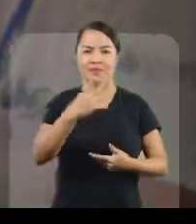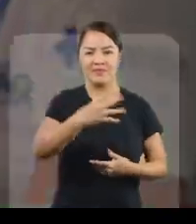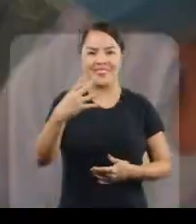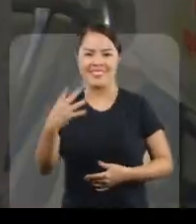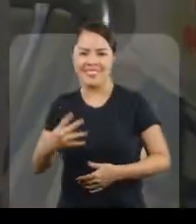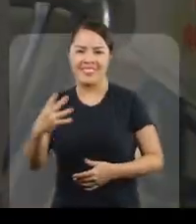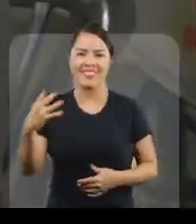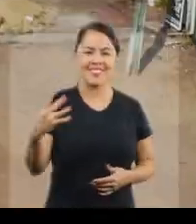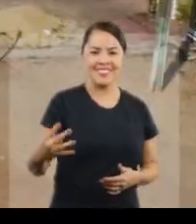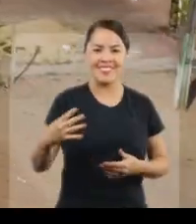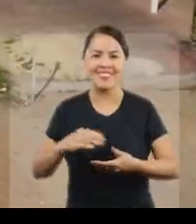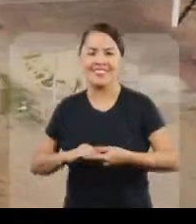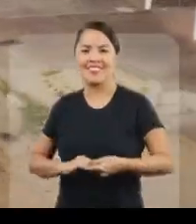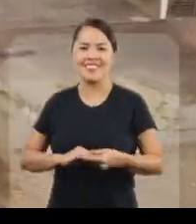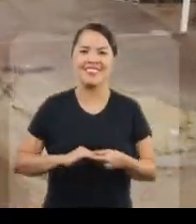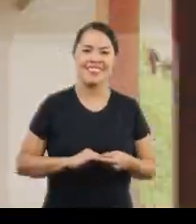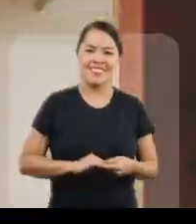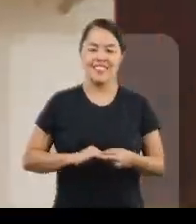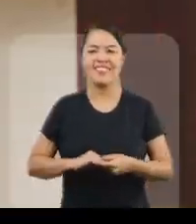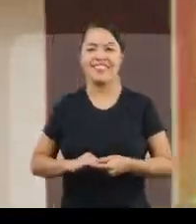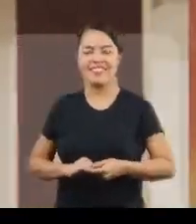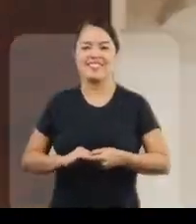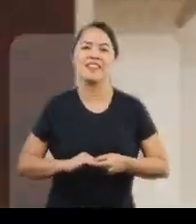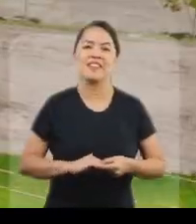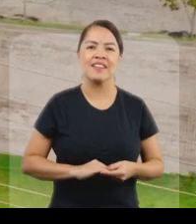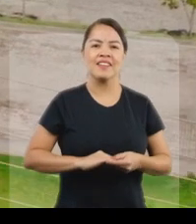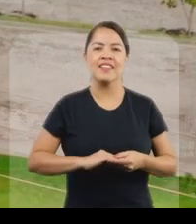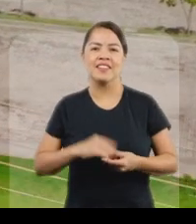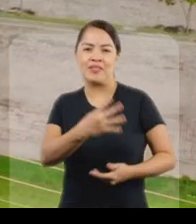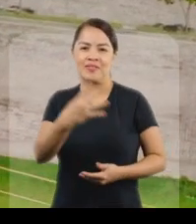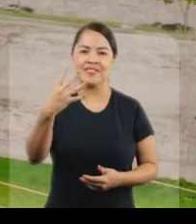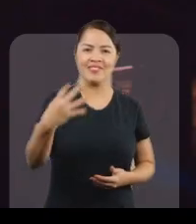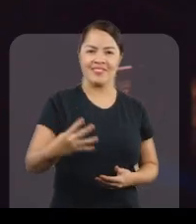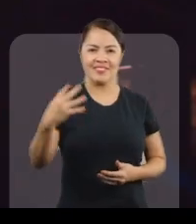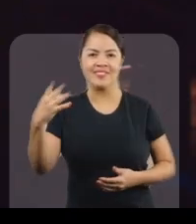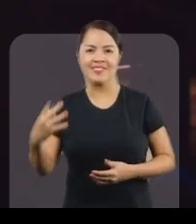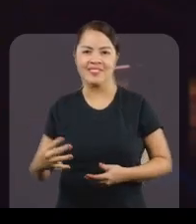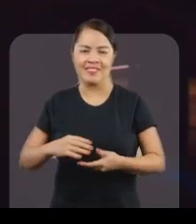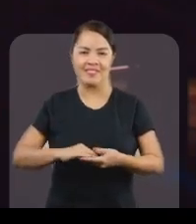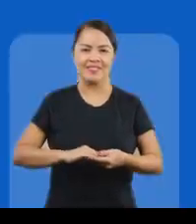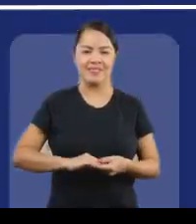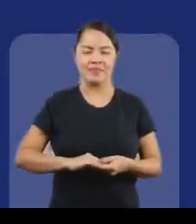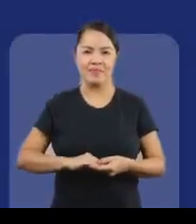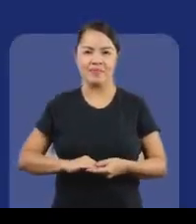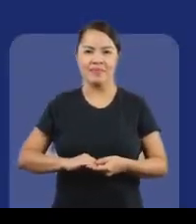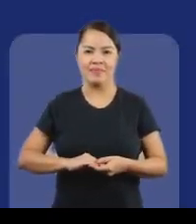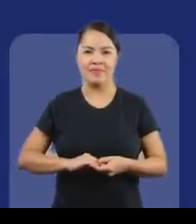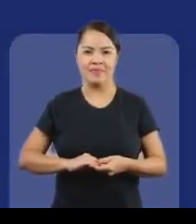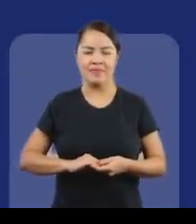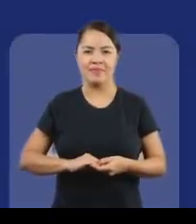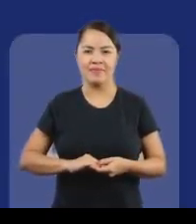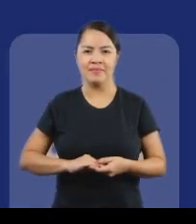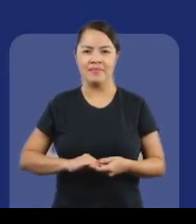do 444! Vai, vai, vai, vai, vai, vai, 444!